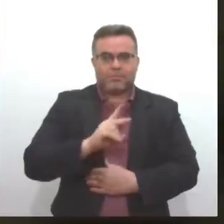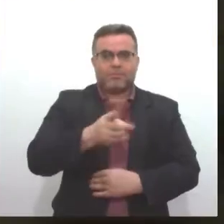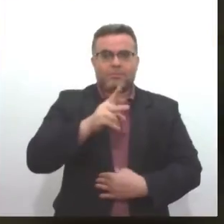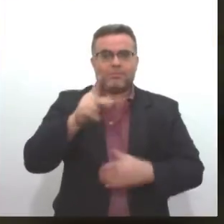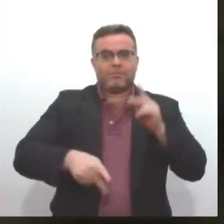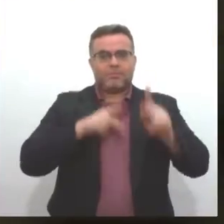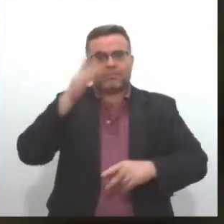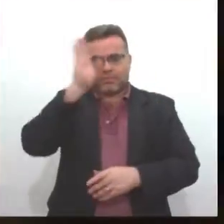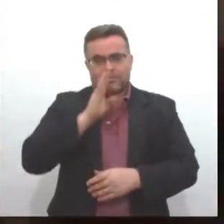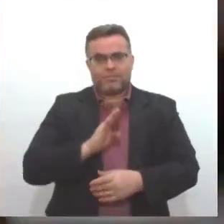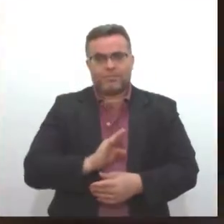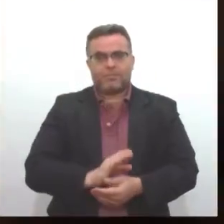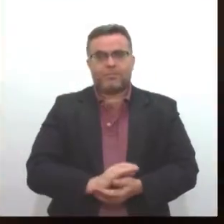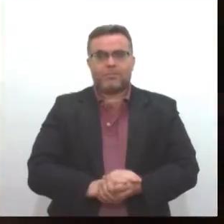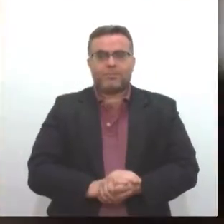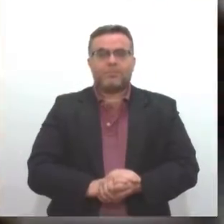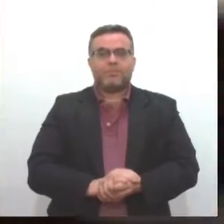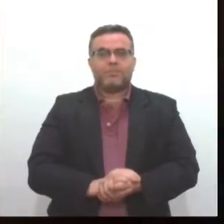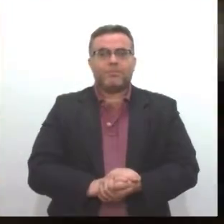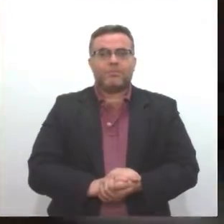Brasil.